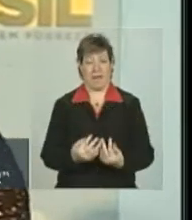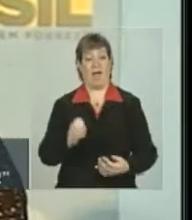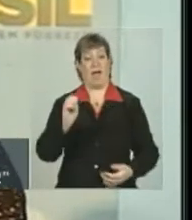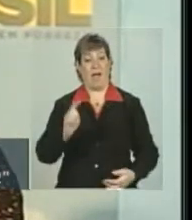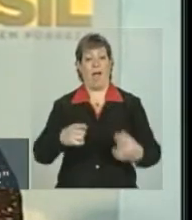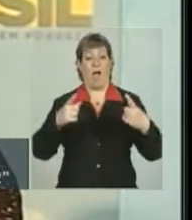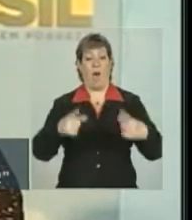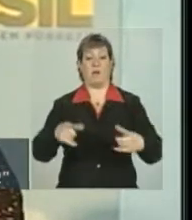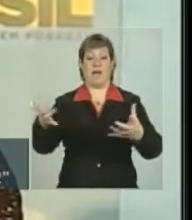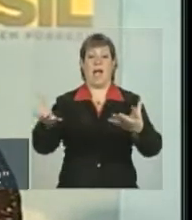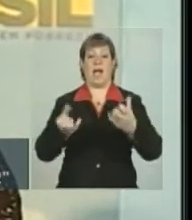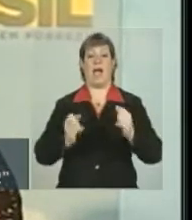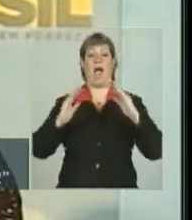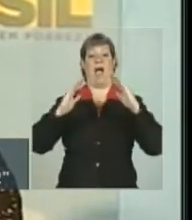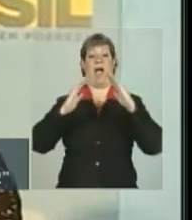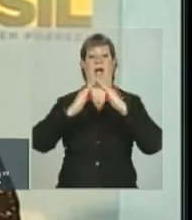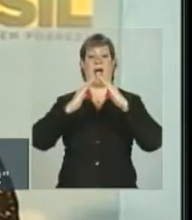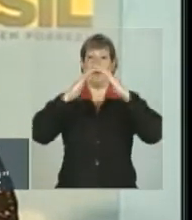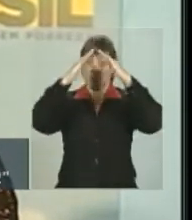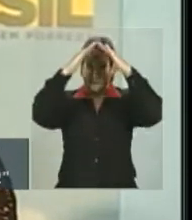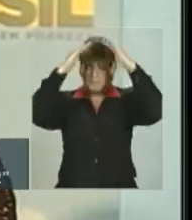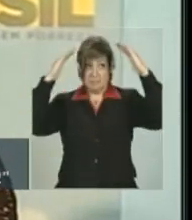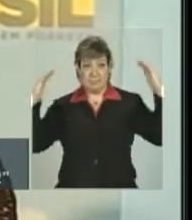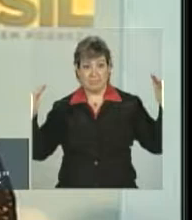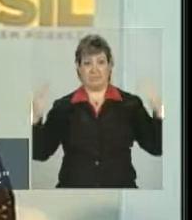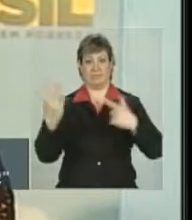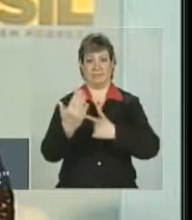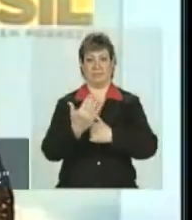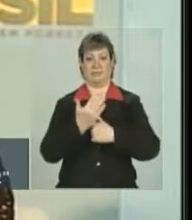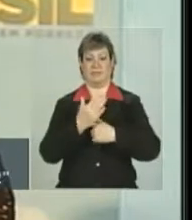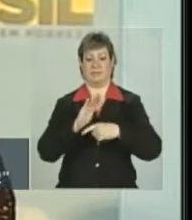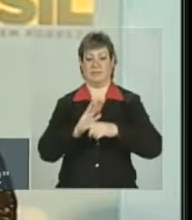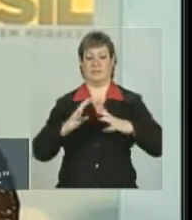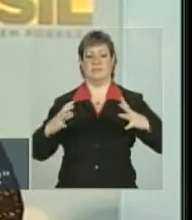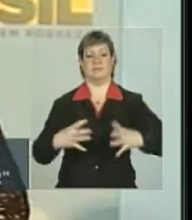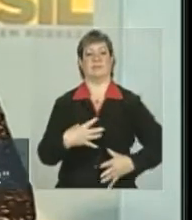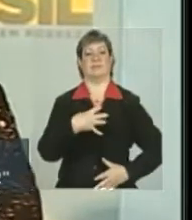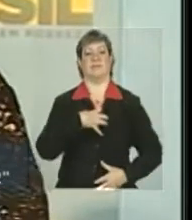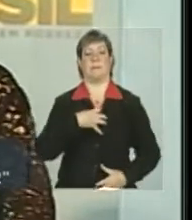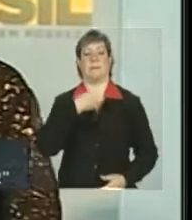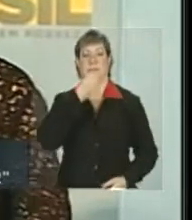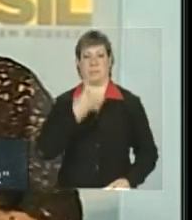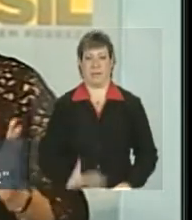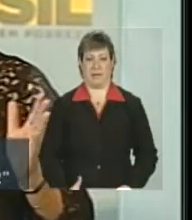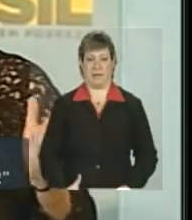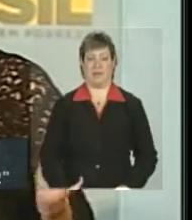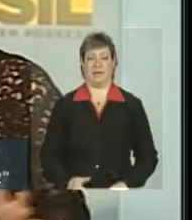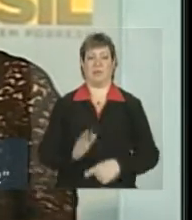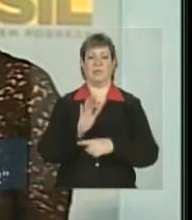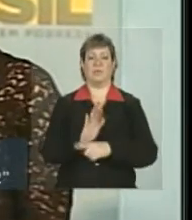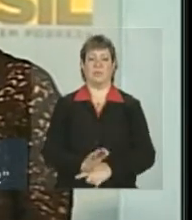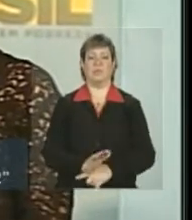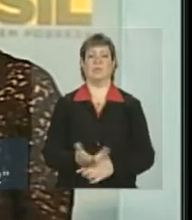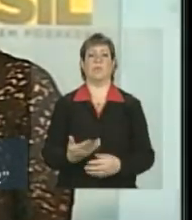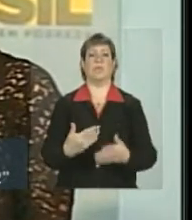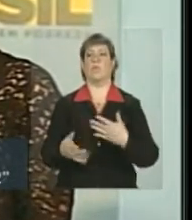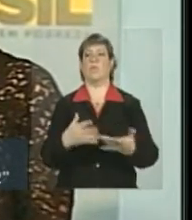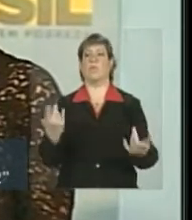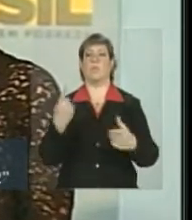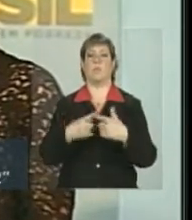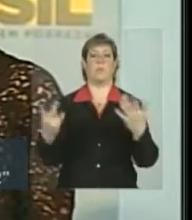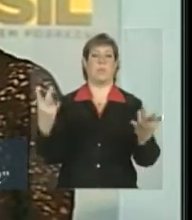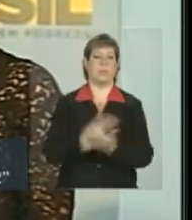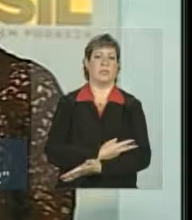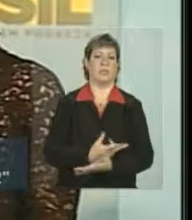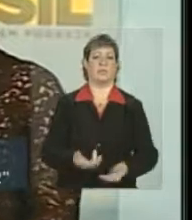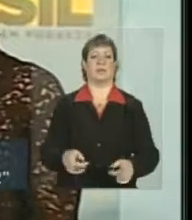aonde abrigá-la, aonde protegê-la de todas as adversidades e